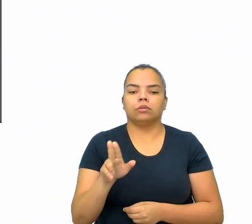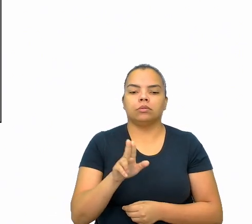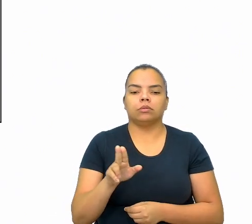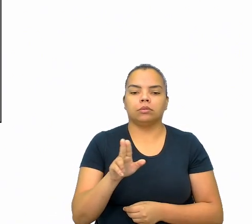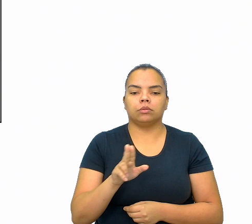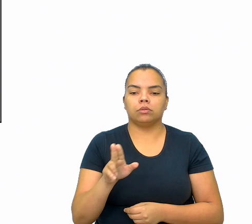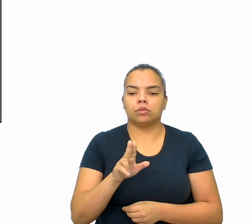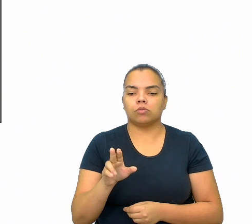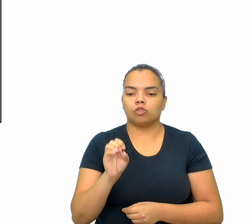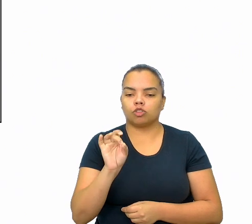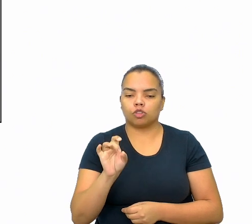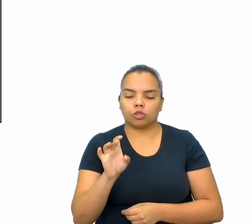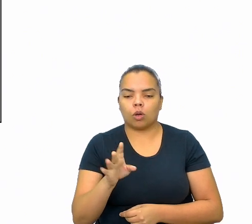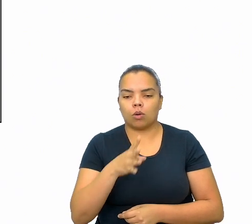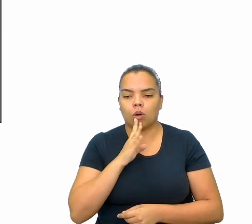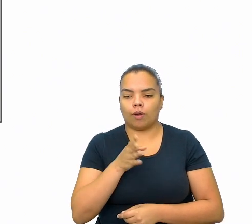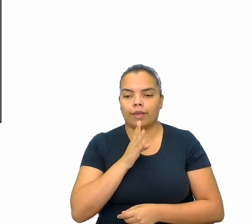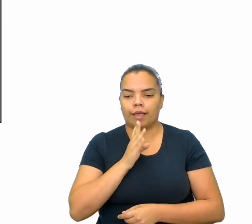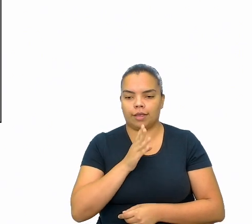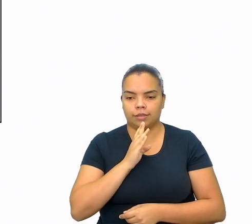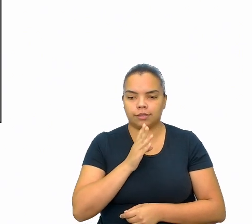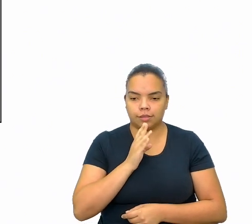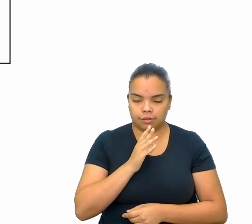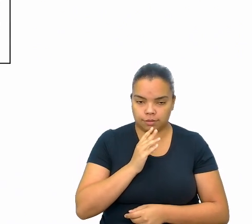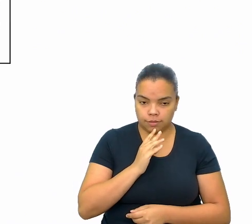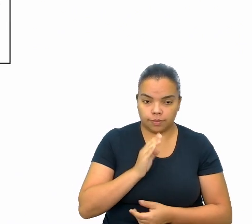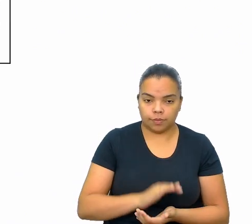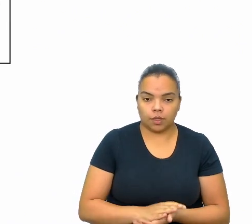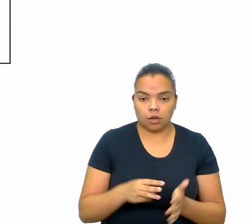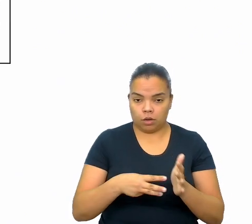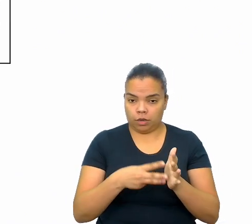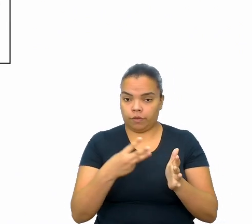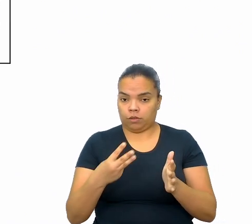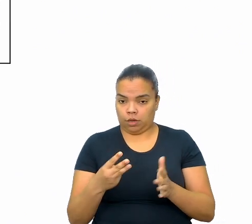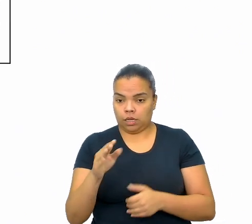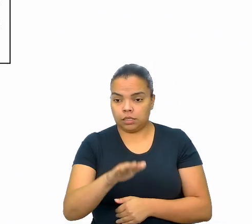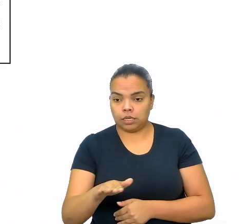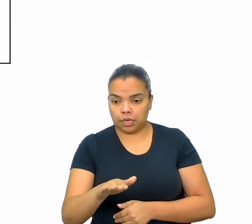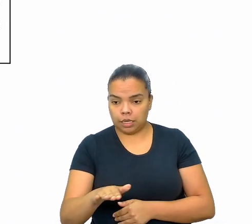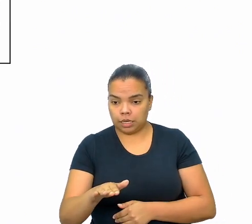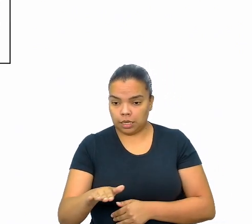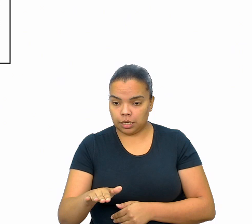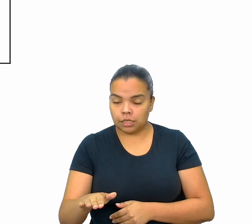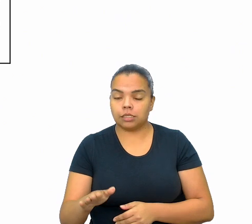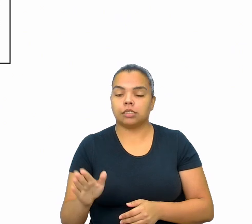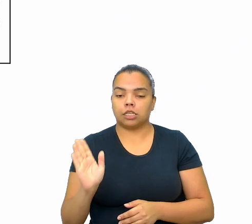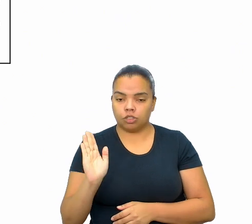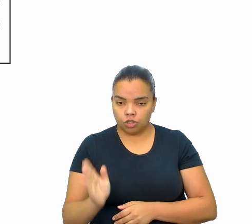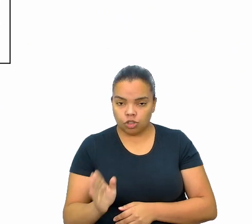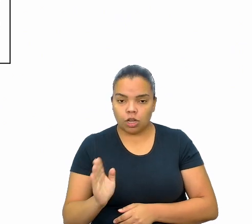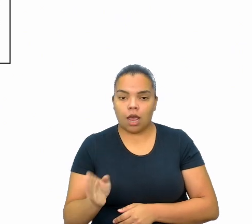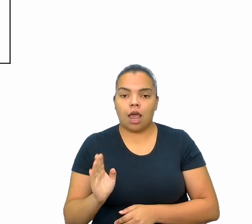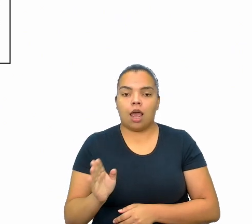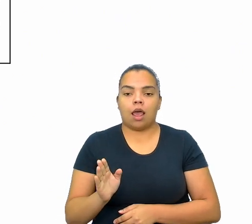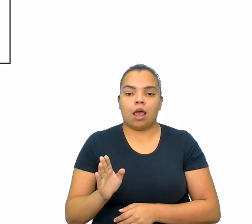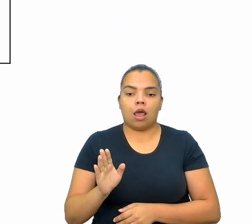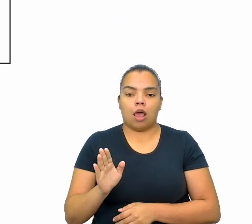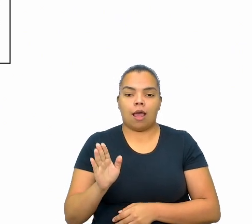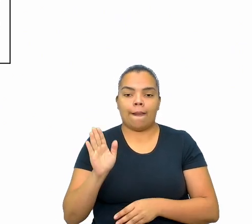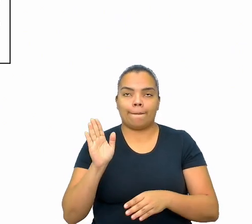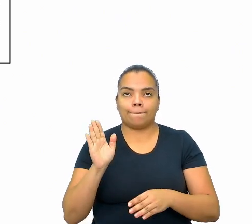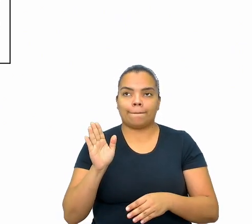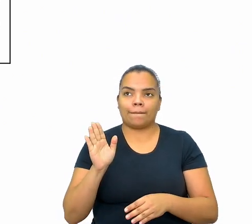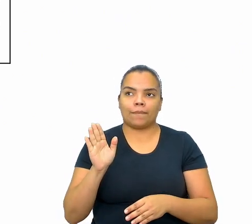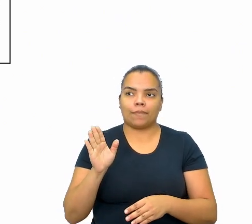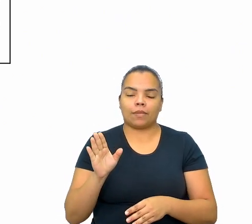domínio familiar. No nível 3, a criança já frequentemente usa o apoio da